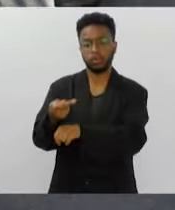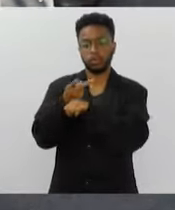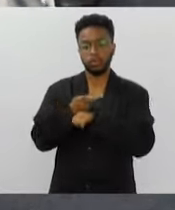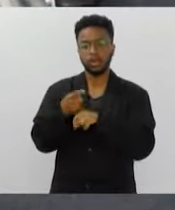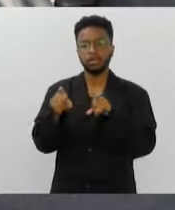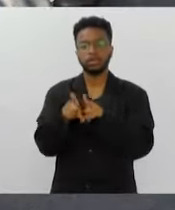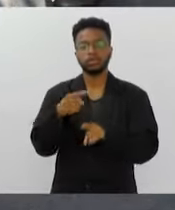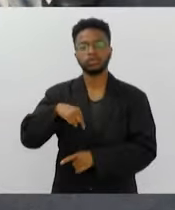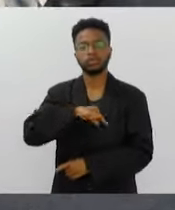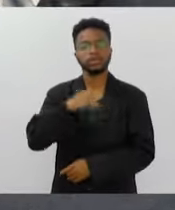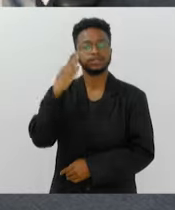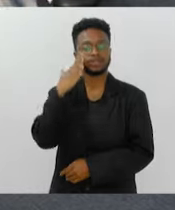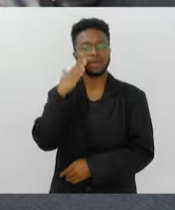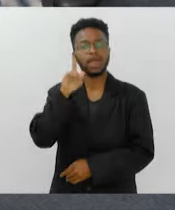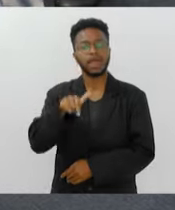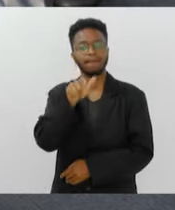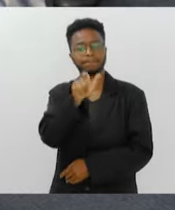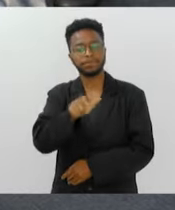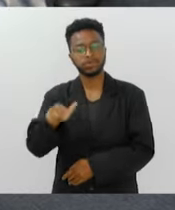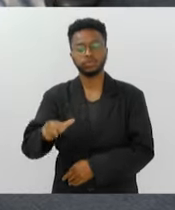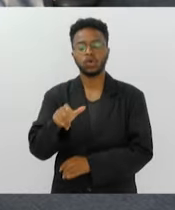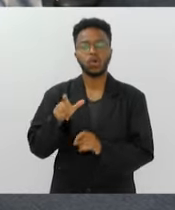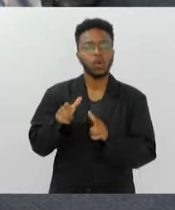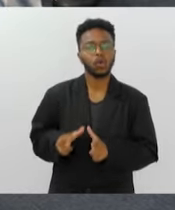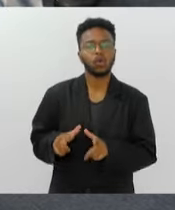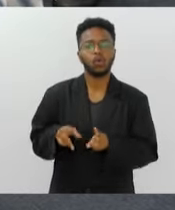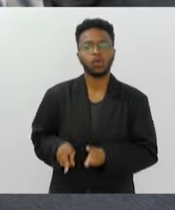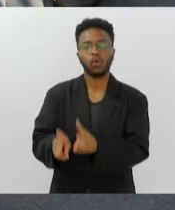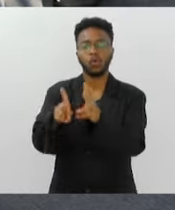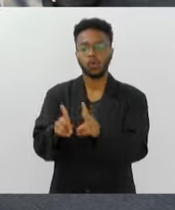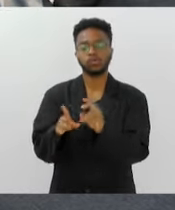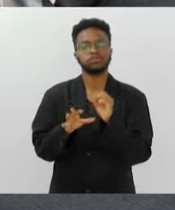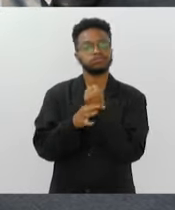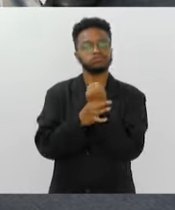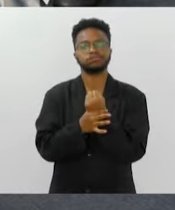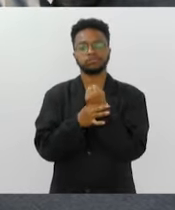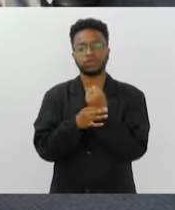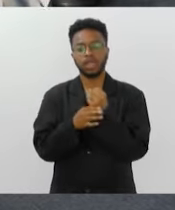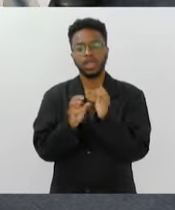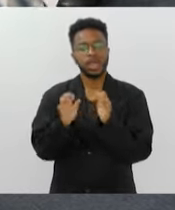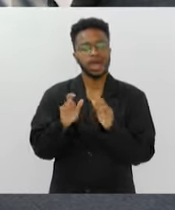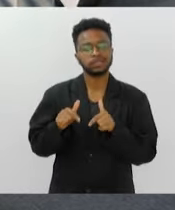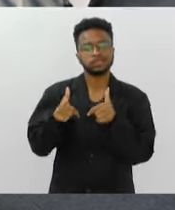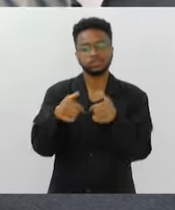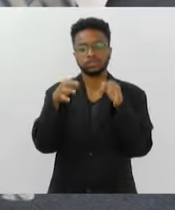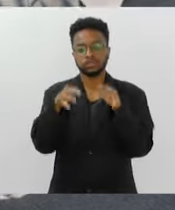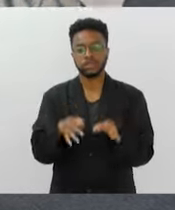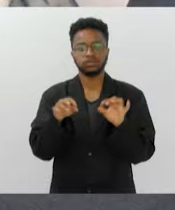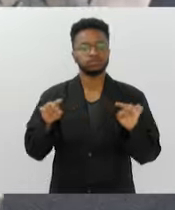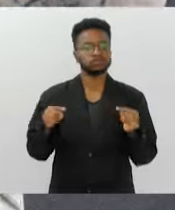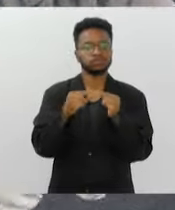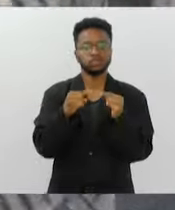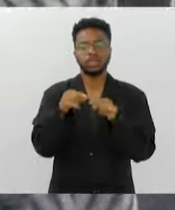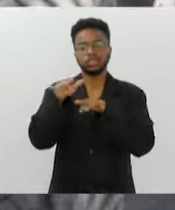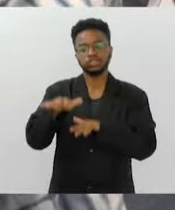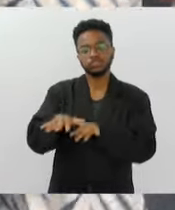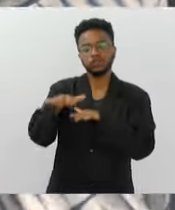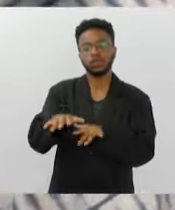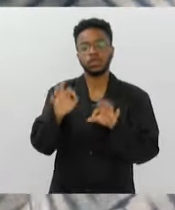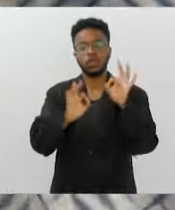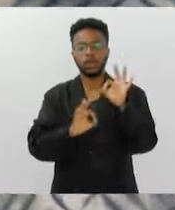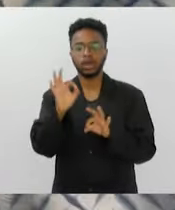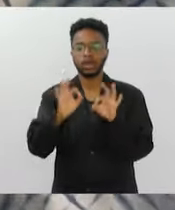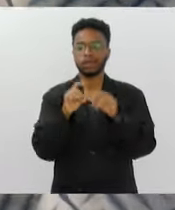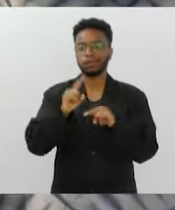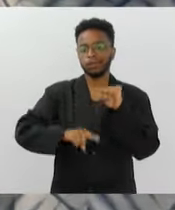aqueles que garantem a plena boa execução dos desfiles das escolas de samba organizando as alas e os adereços